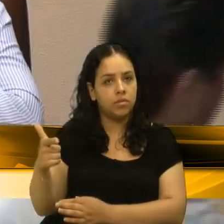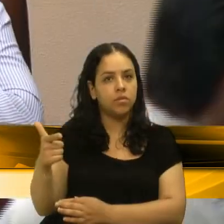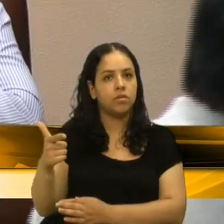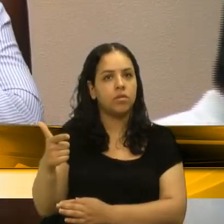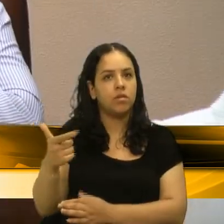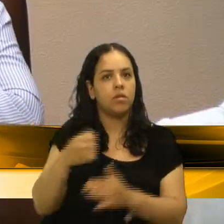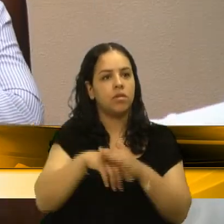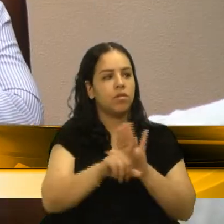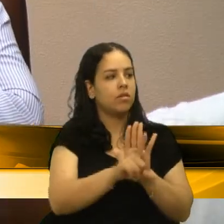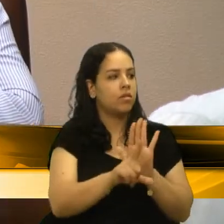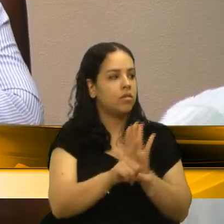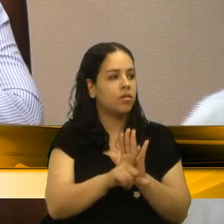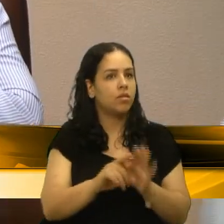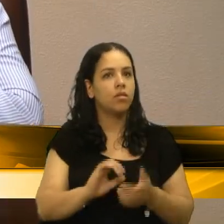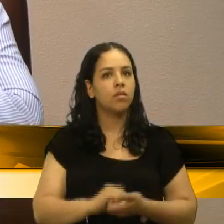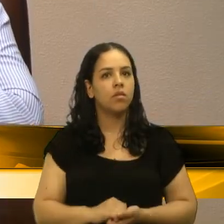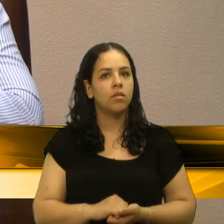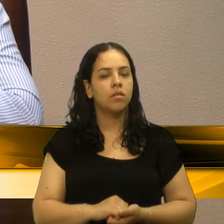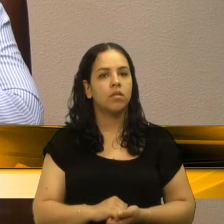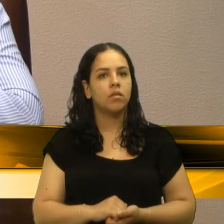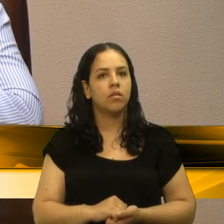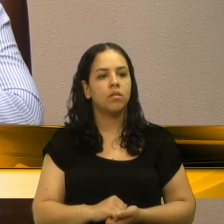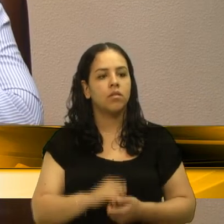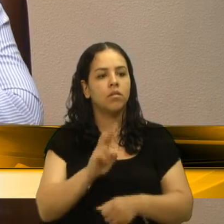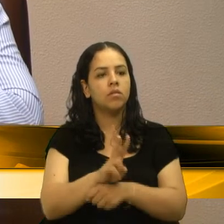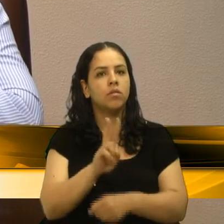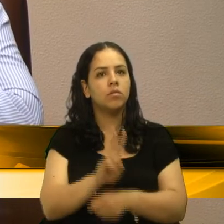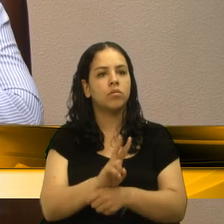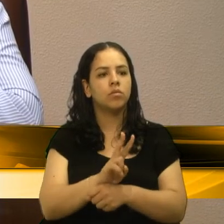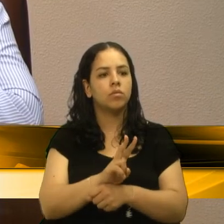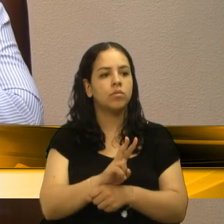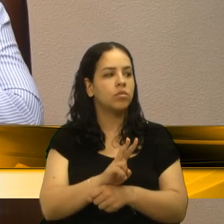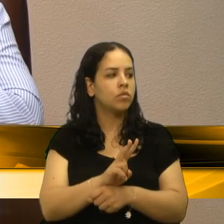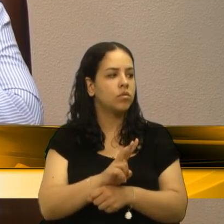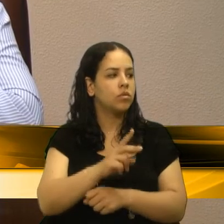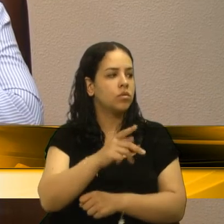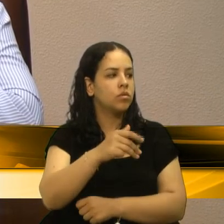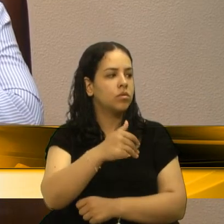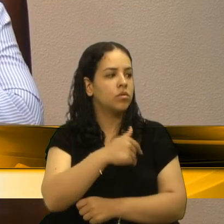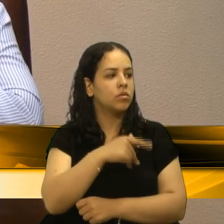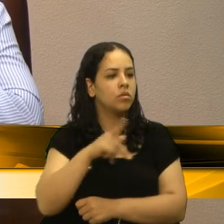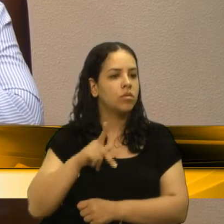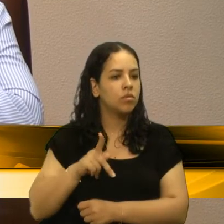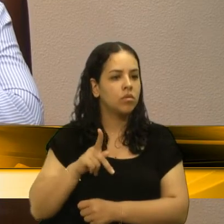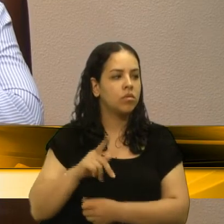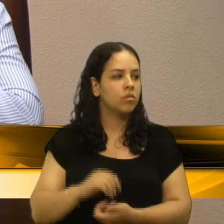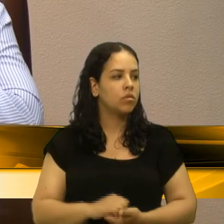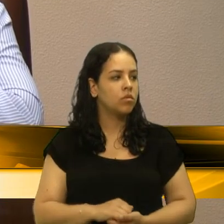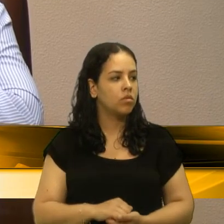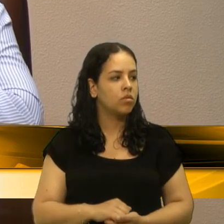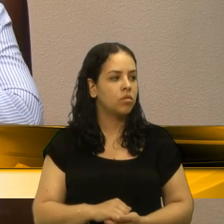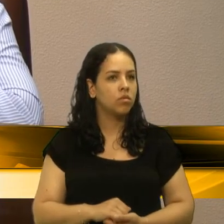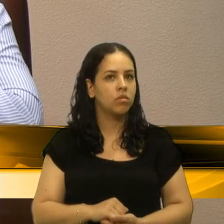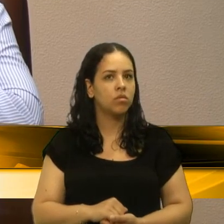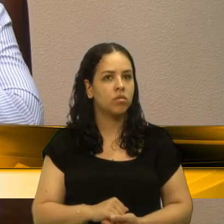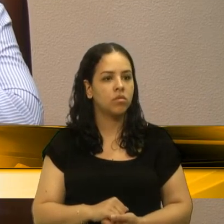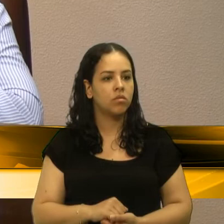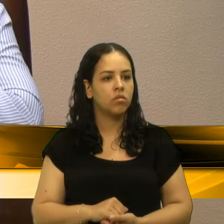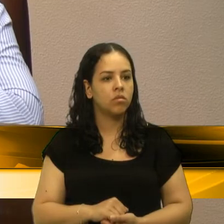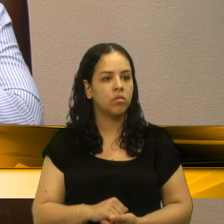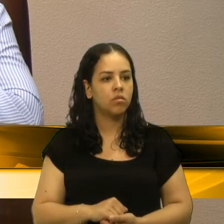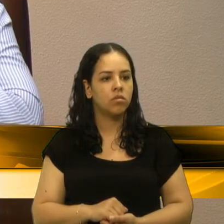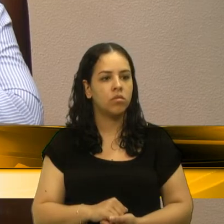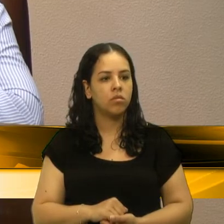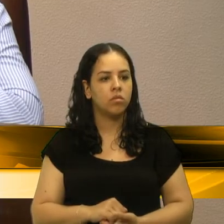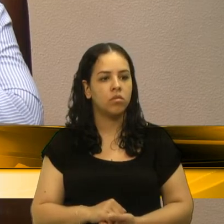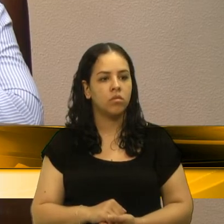inconstitucionalidade nesse decreto, certamente seria apontado pelo Ministério Público Federal. Foram convidadas algumas entidades, como a Comissão de Direitos Humanos, Cidadania e